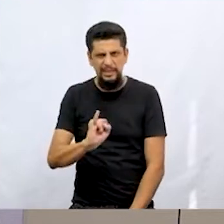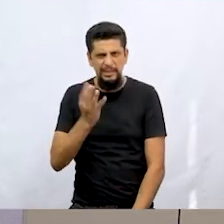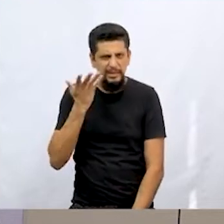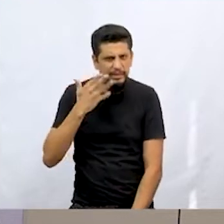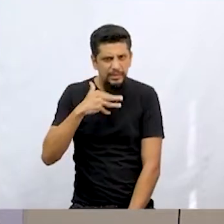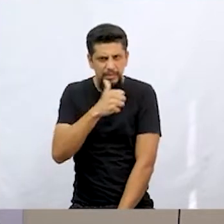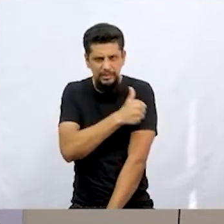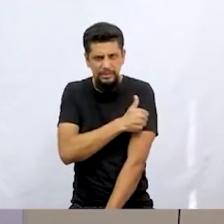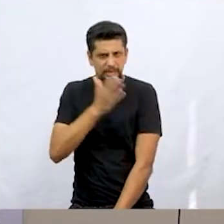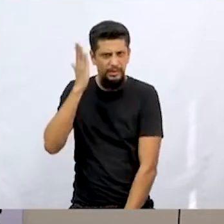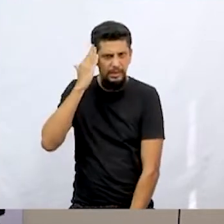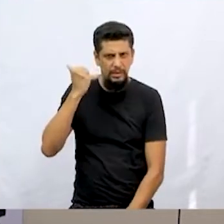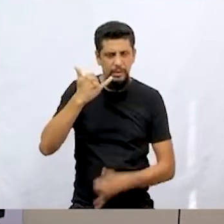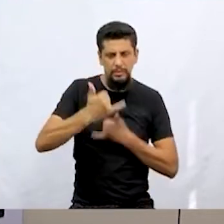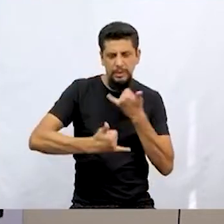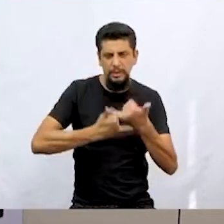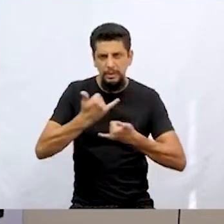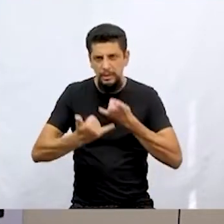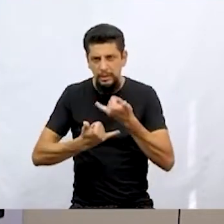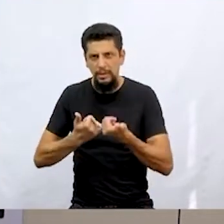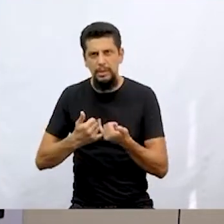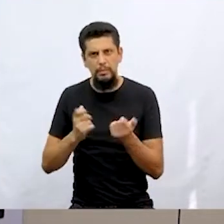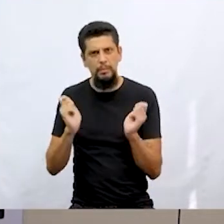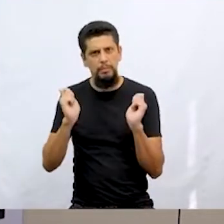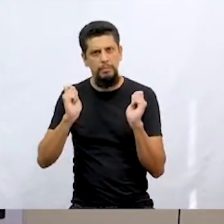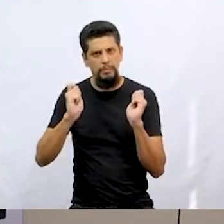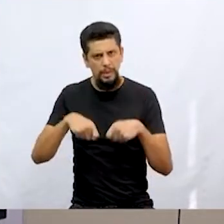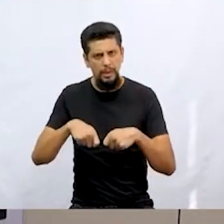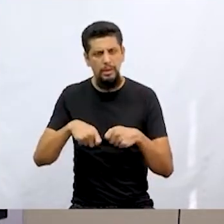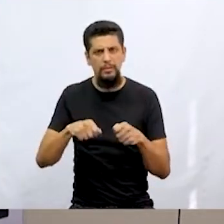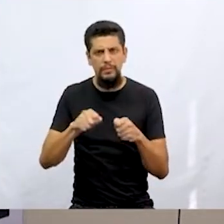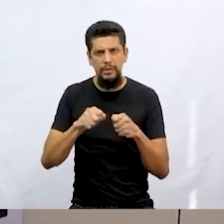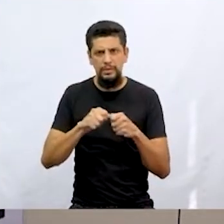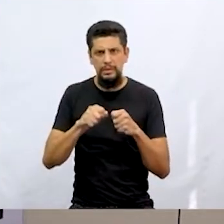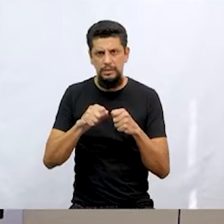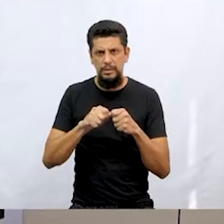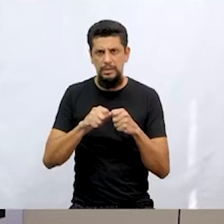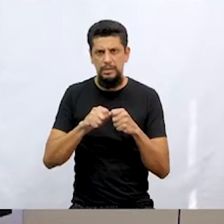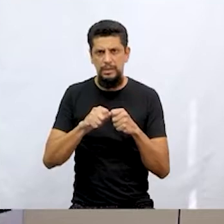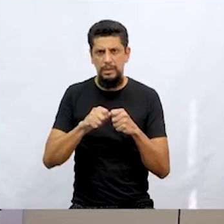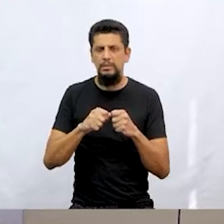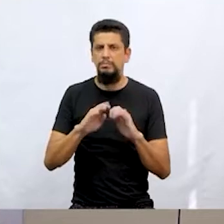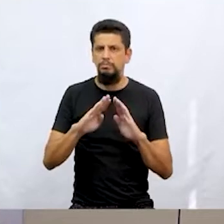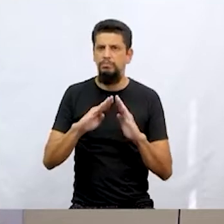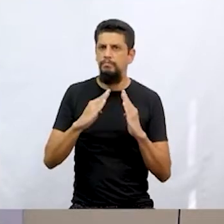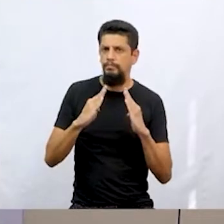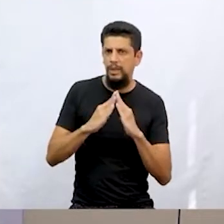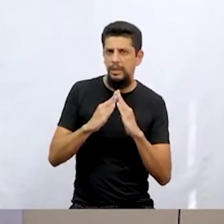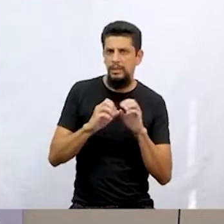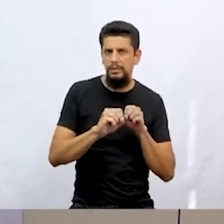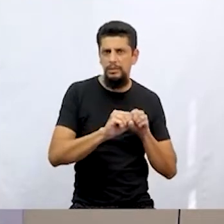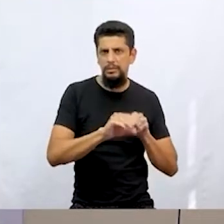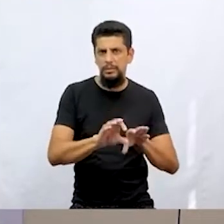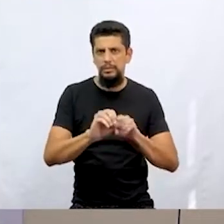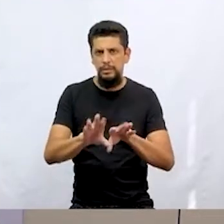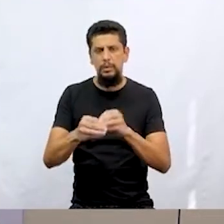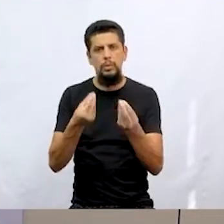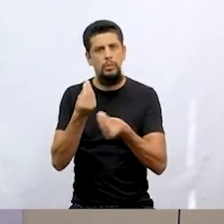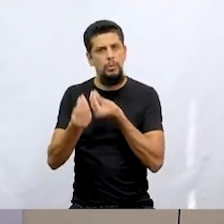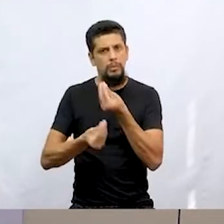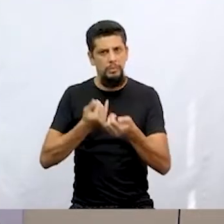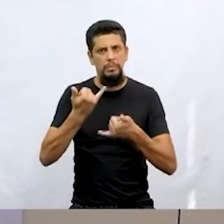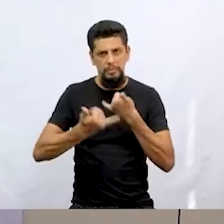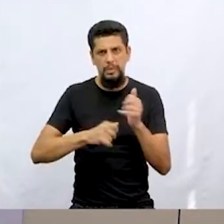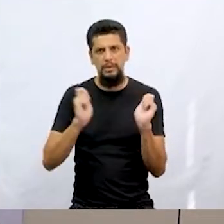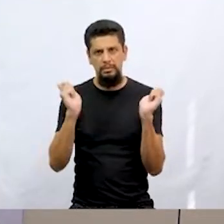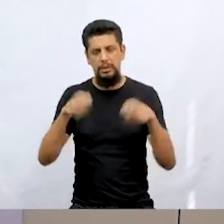amarelinha? Eu acho que a gente podia fazer a nossa amarelinha aqui na sala para mostrar que eles também podem fazer em casa, né? E ensinar como brinca.